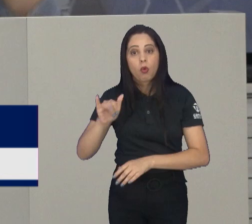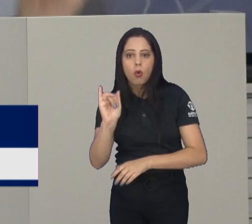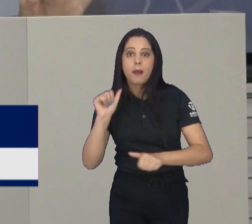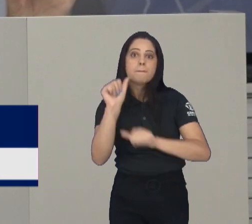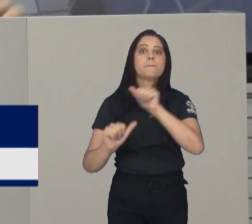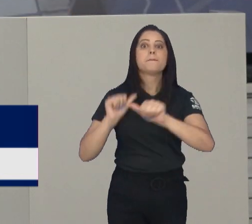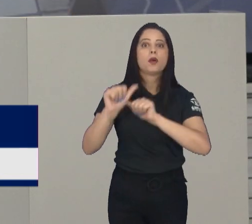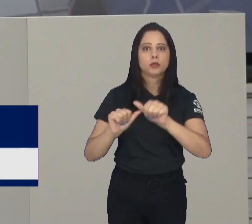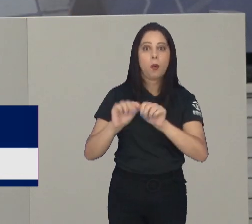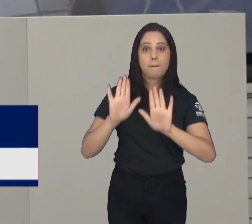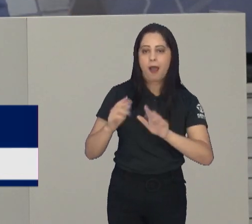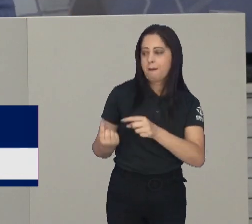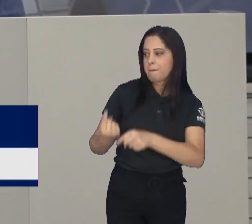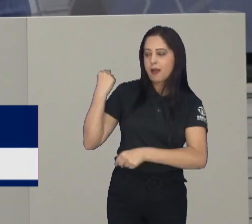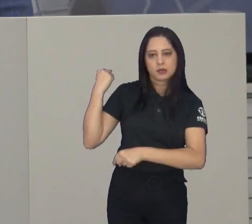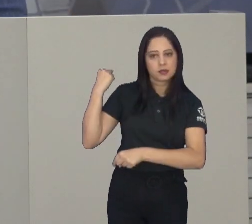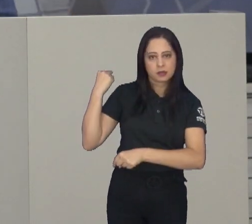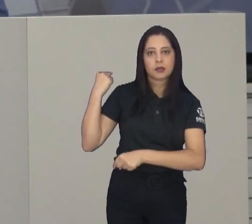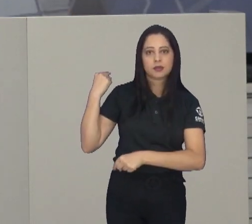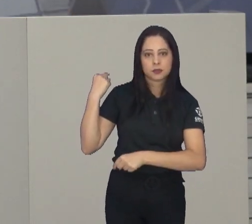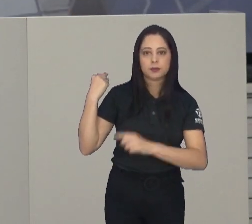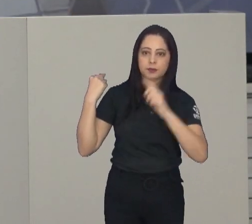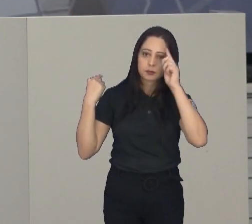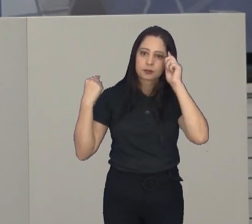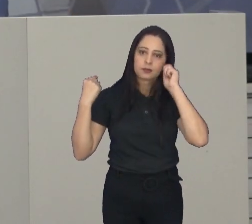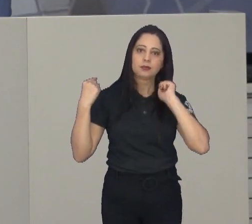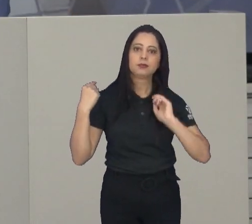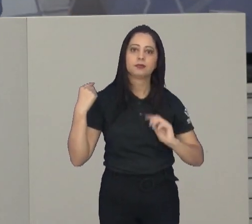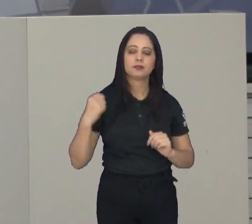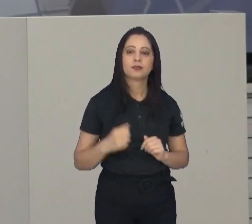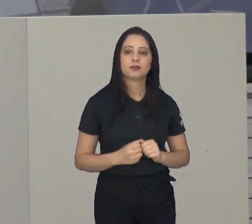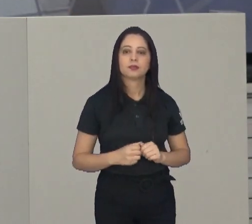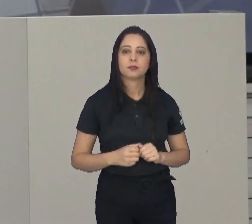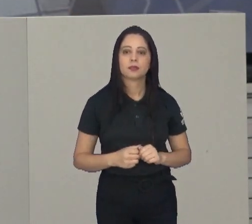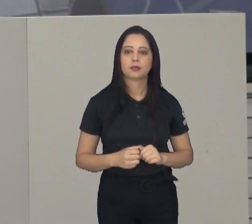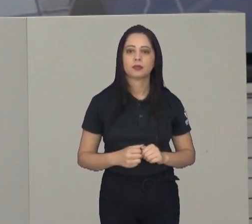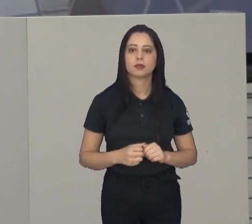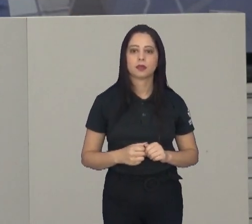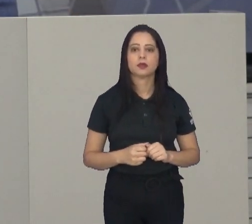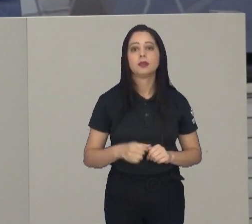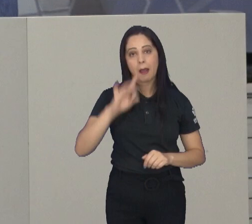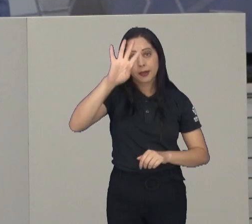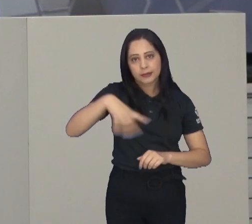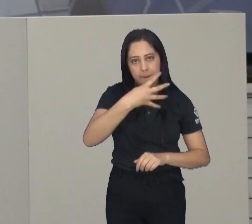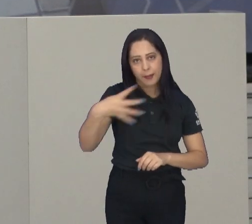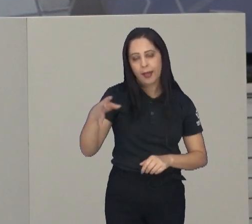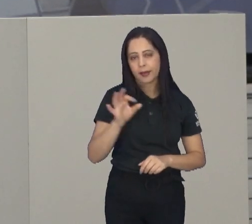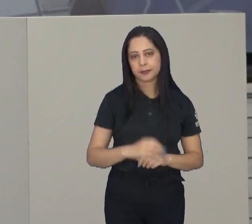plano antigo, ele está tirando, enquanto não mostra a tabela,